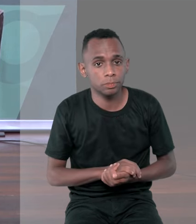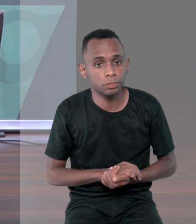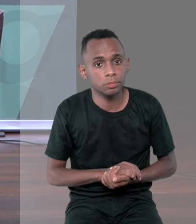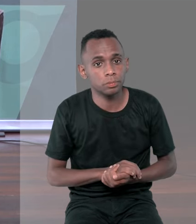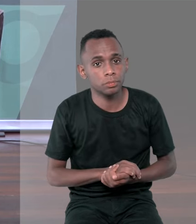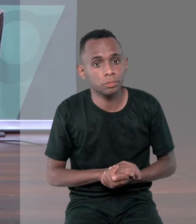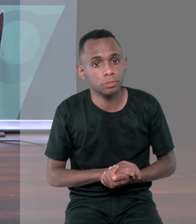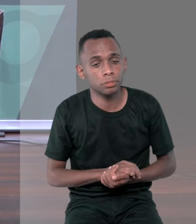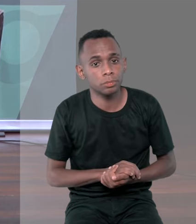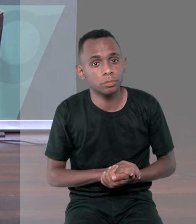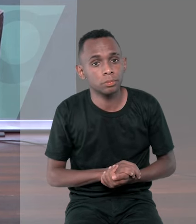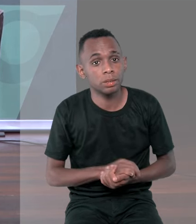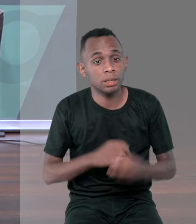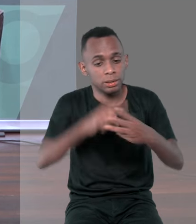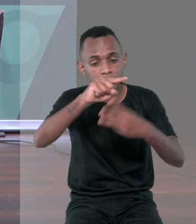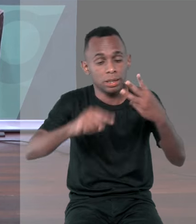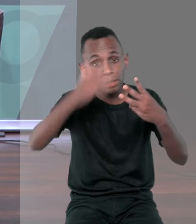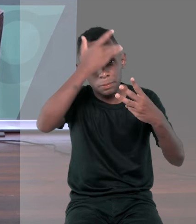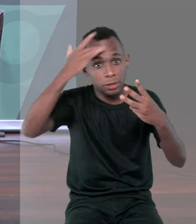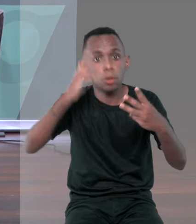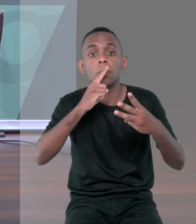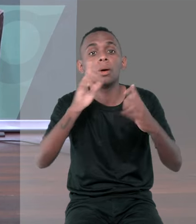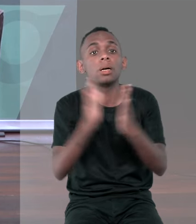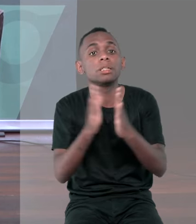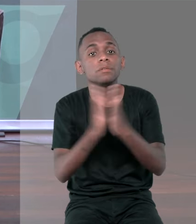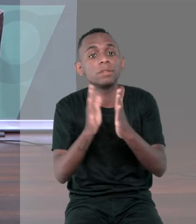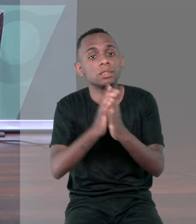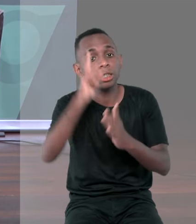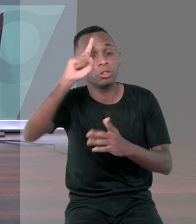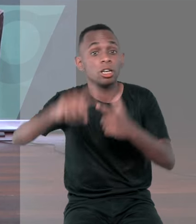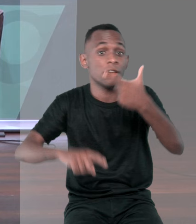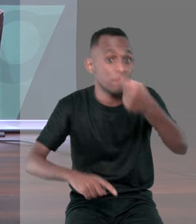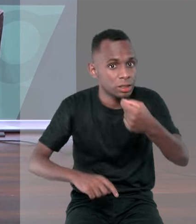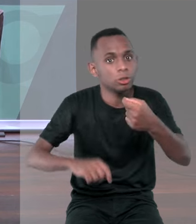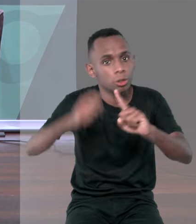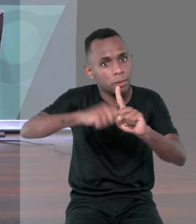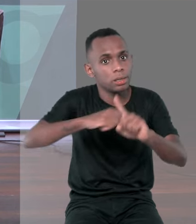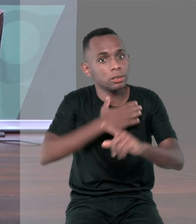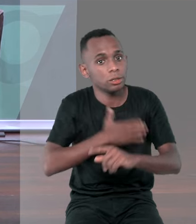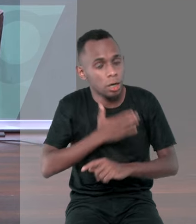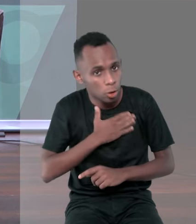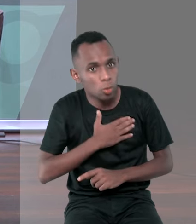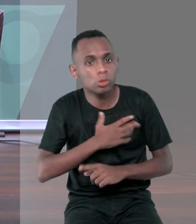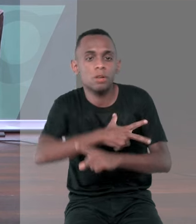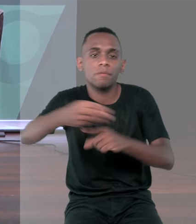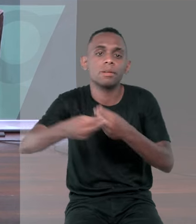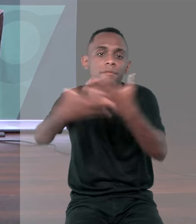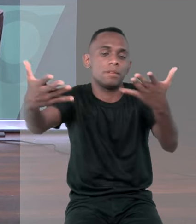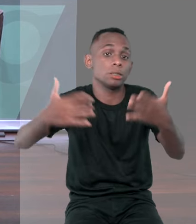E as três pessoas que fizerem aniversário no dia 20 ou próximo, mais próximas do dia 20, ganham o